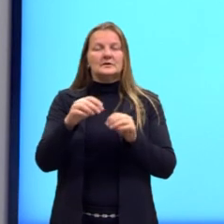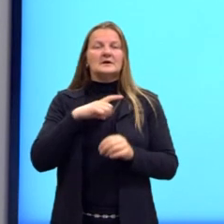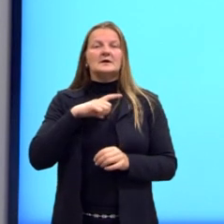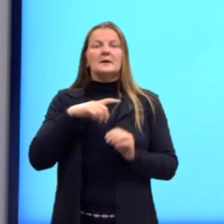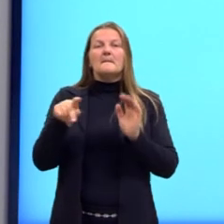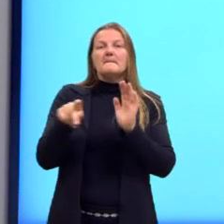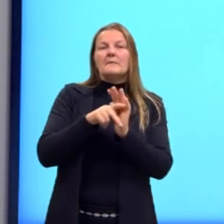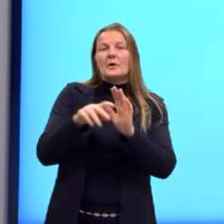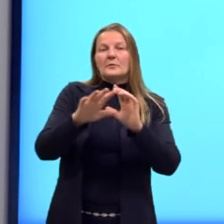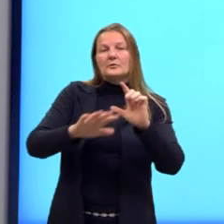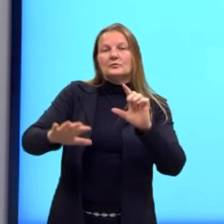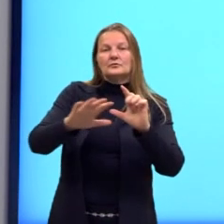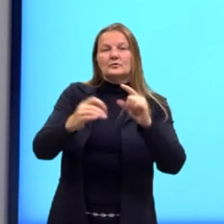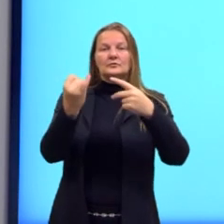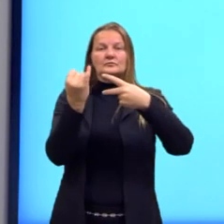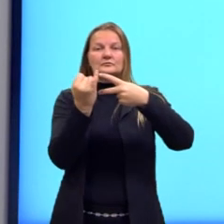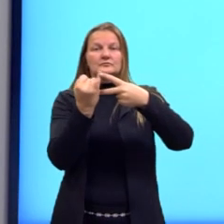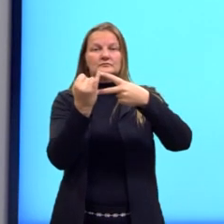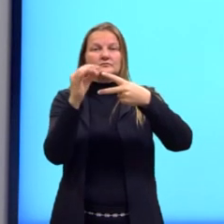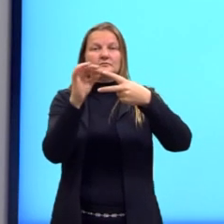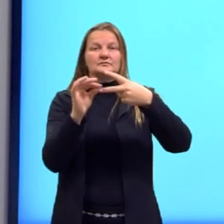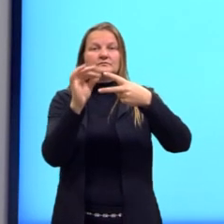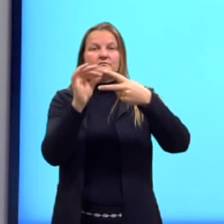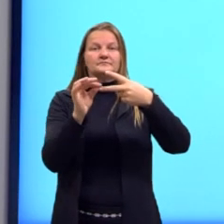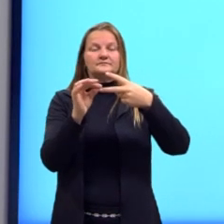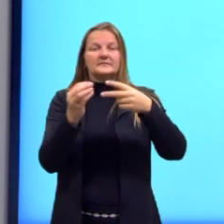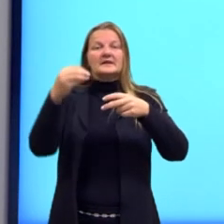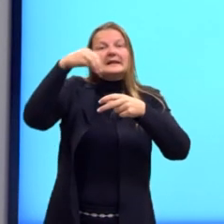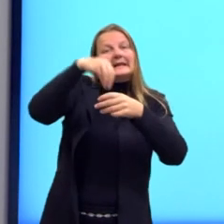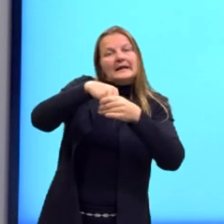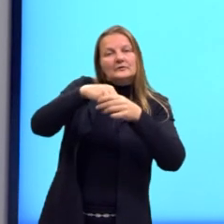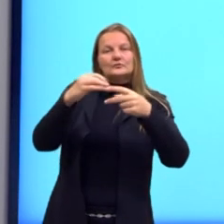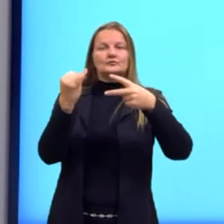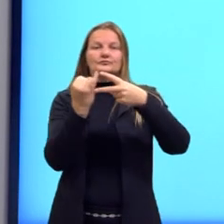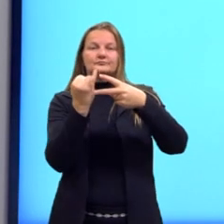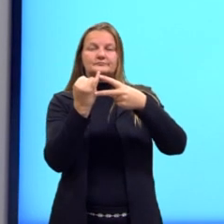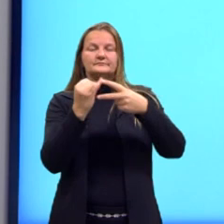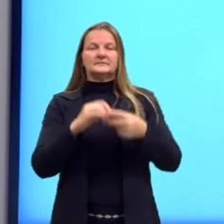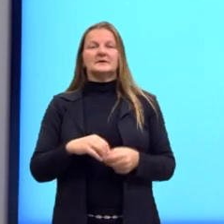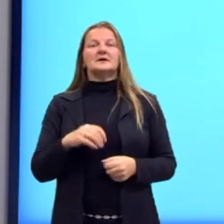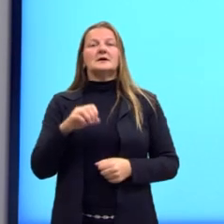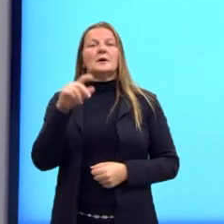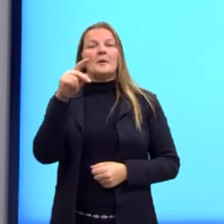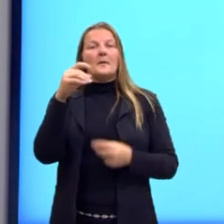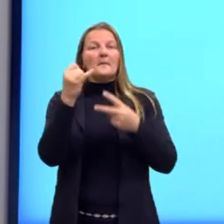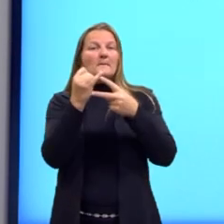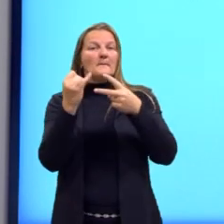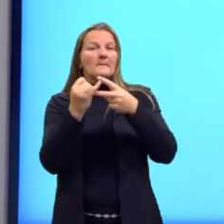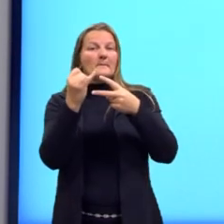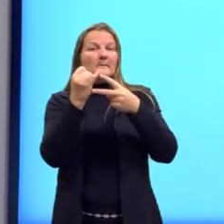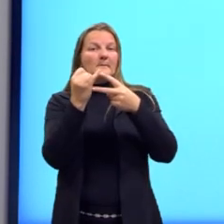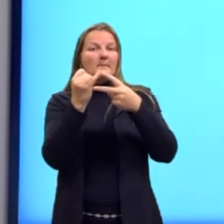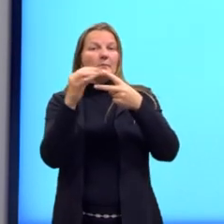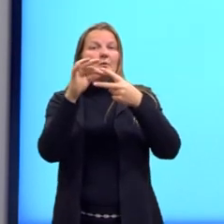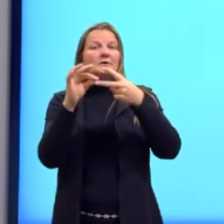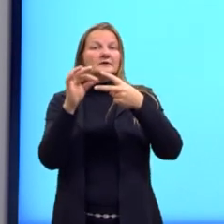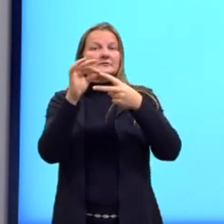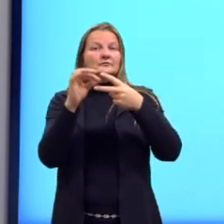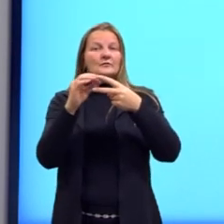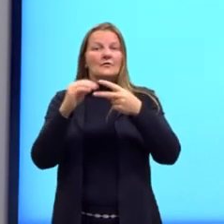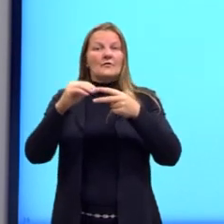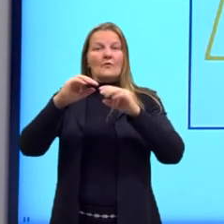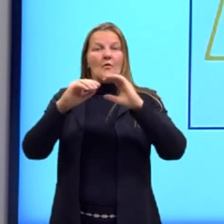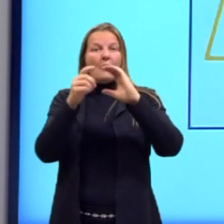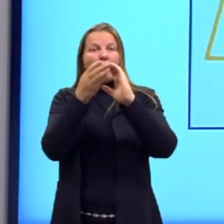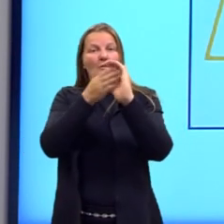totalmente a região poligonal Então ela fica totalmente inserida na região já nos polígonos côncavos isso não